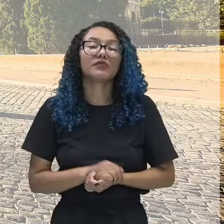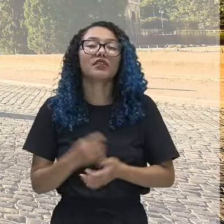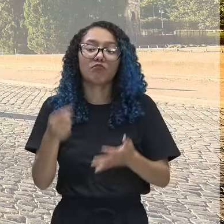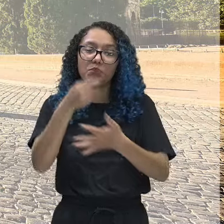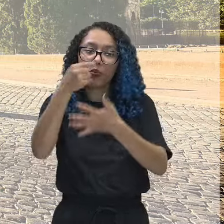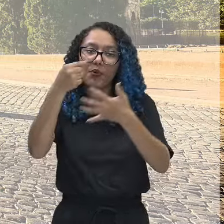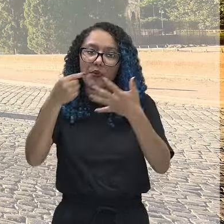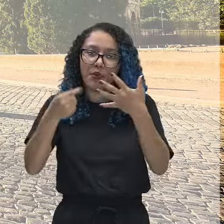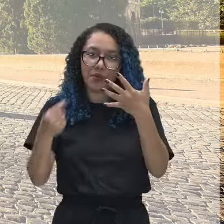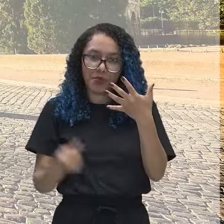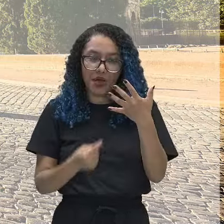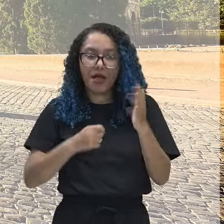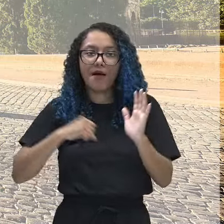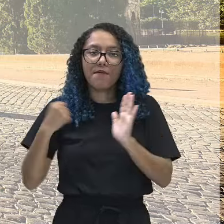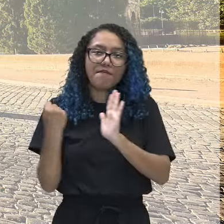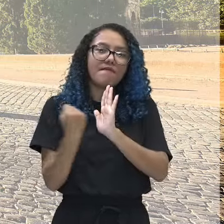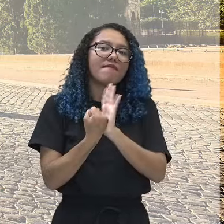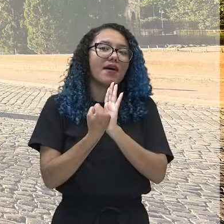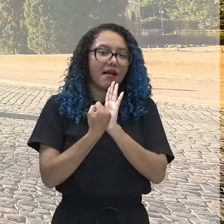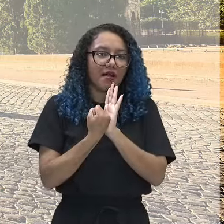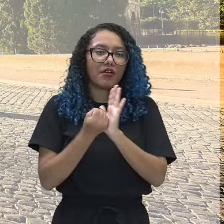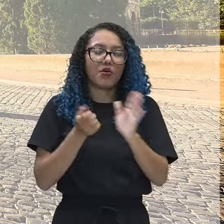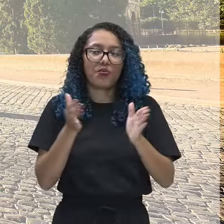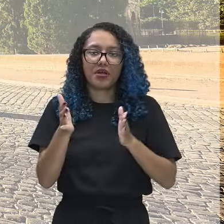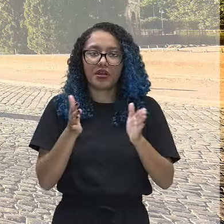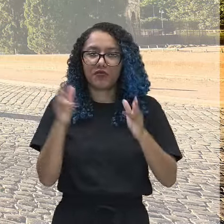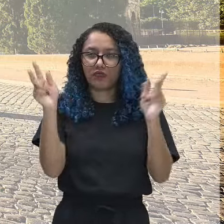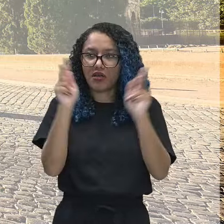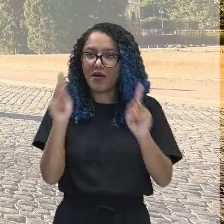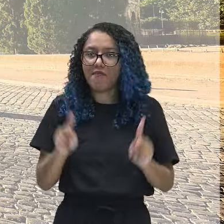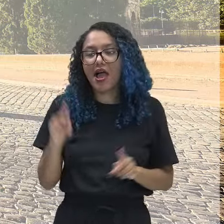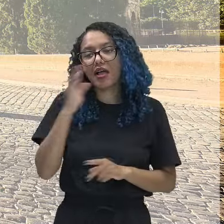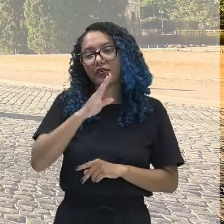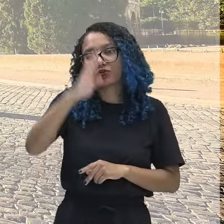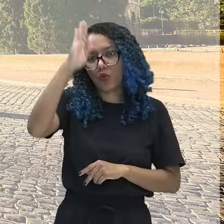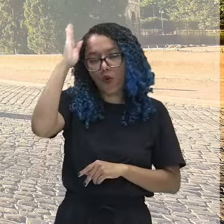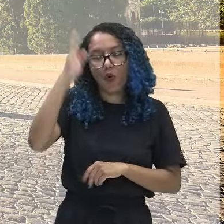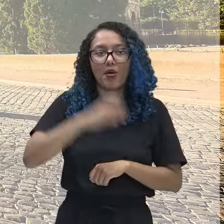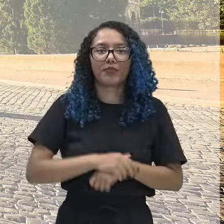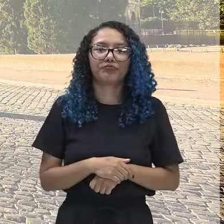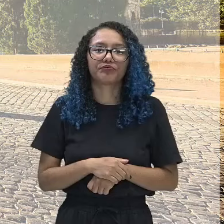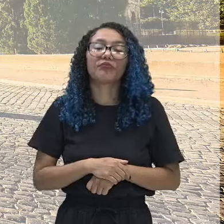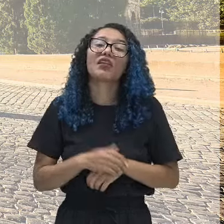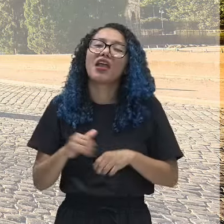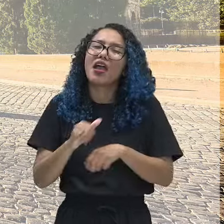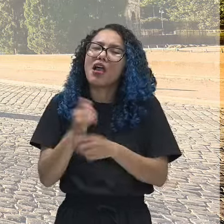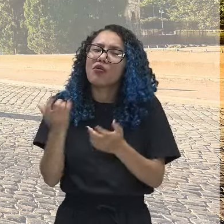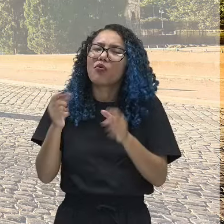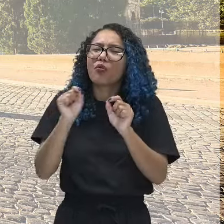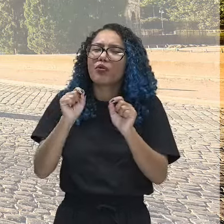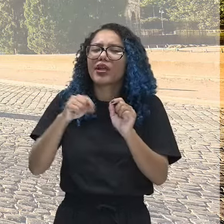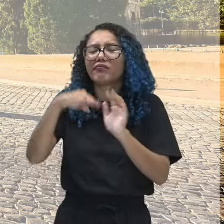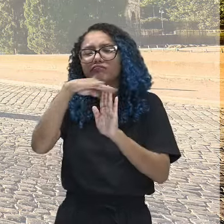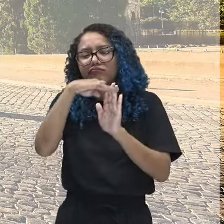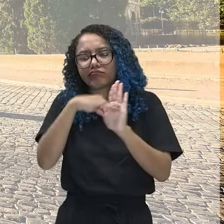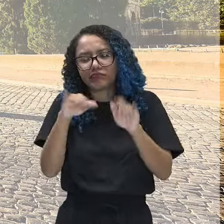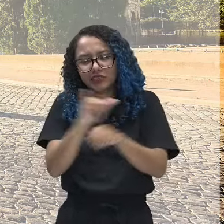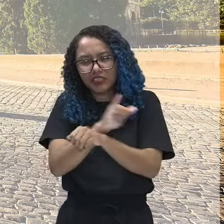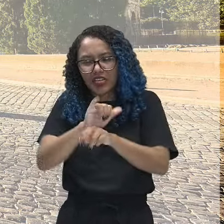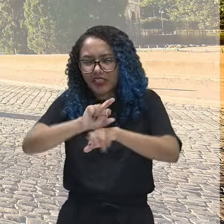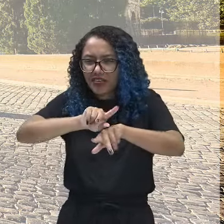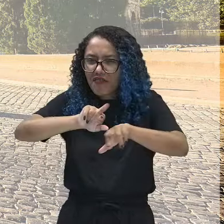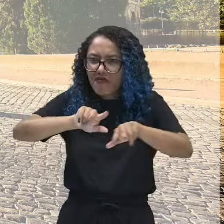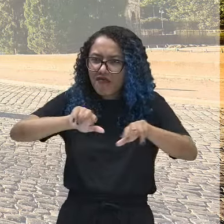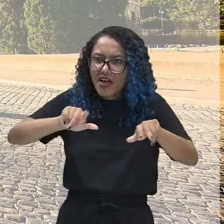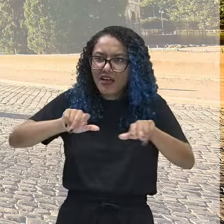Pax Romana, que nada mais é do que vários mecanismos de administração do Império que garantiram ali, por que não dizer,